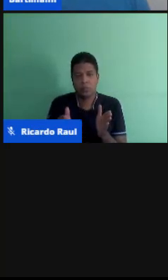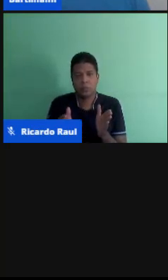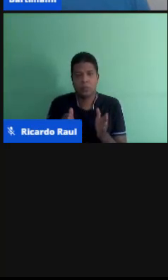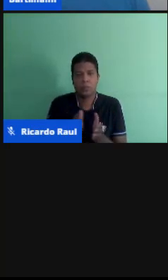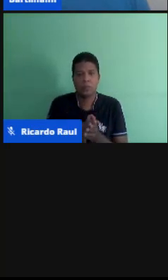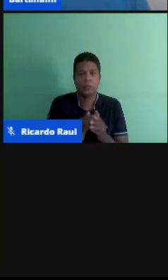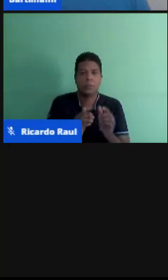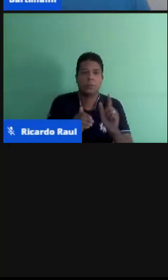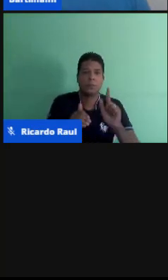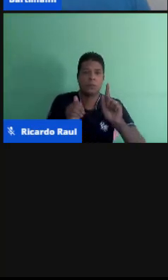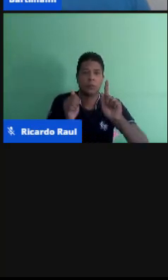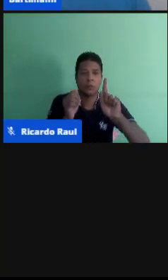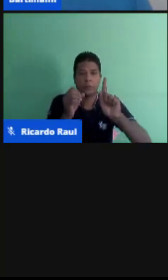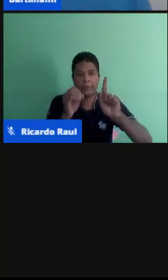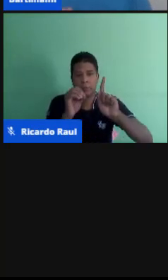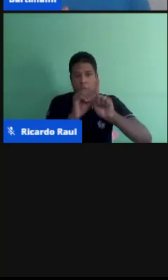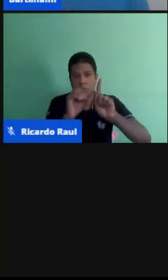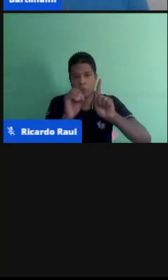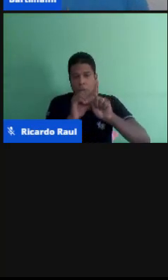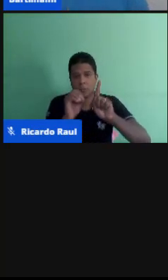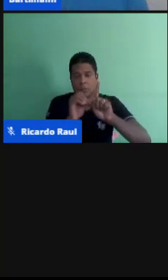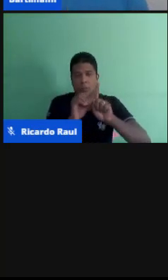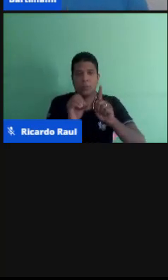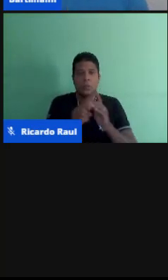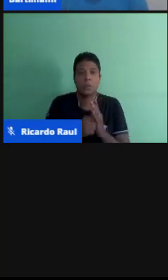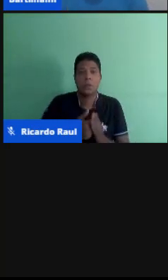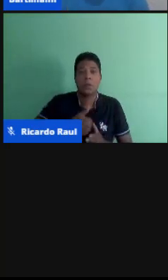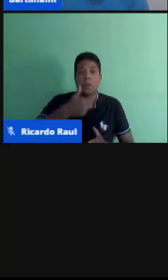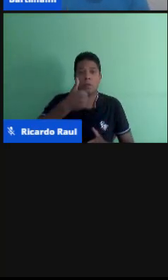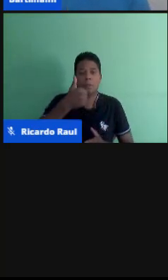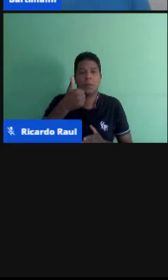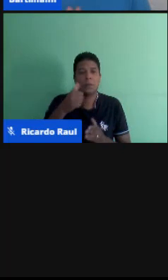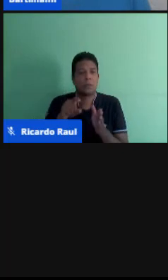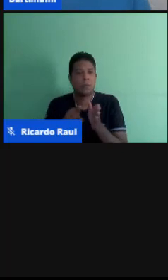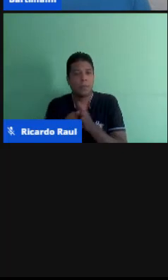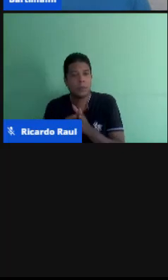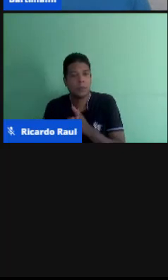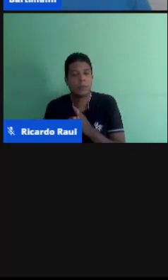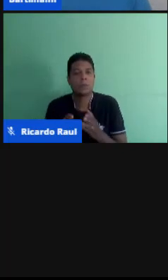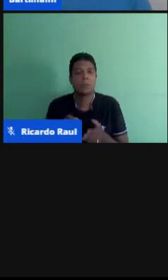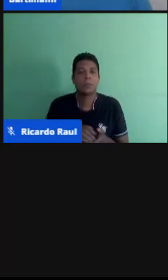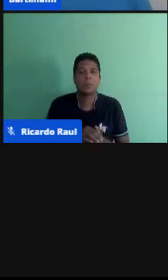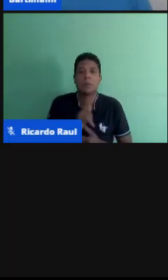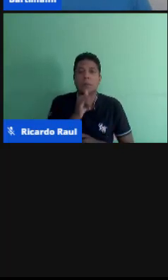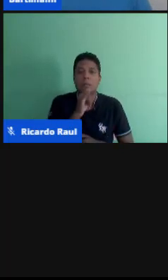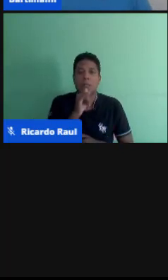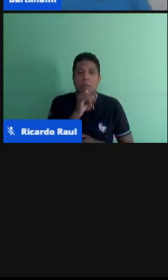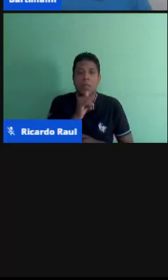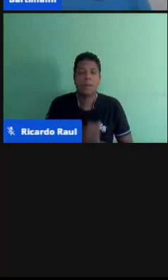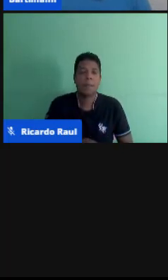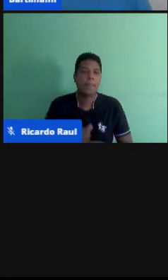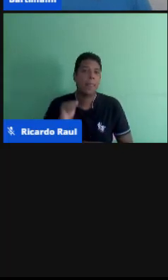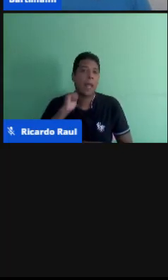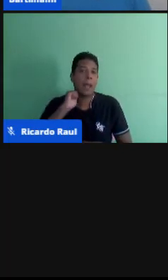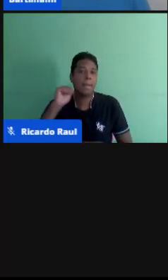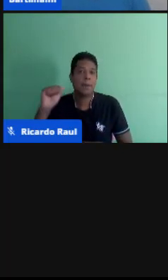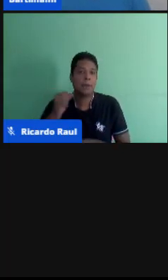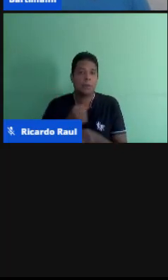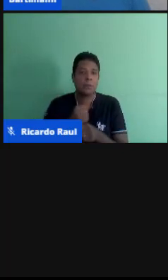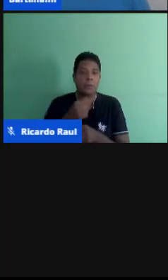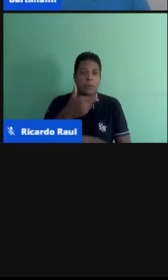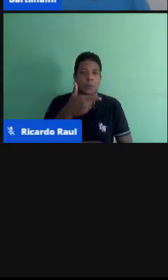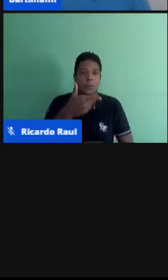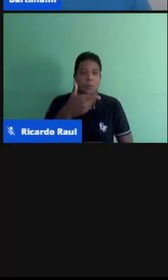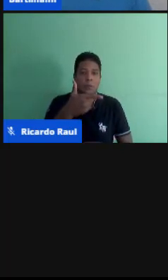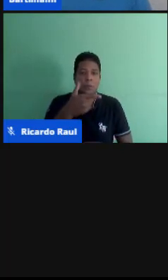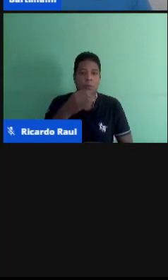Google, aí sim começam os trabalhos e saem os primeiros produtos. Por exemplo, em abril de 2016, o MAP